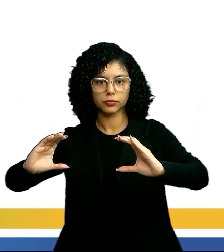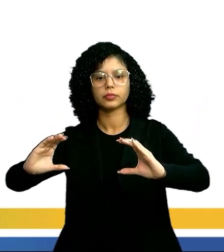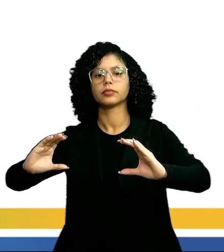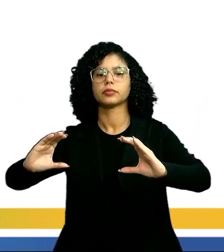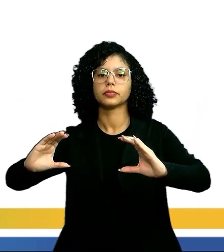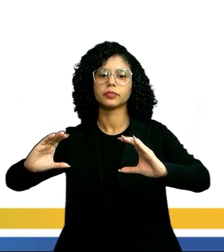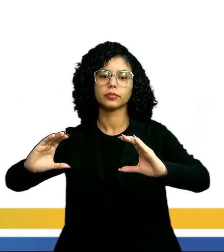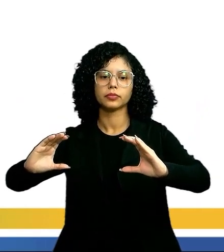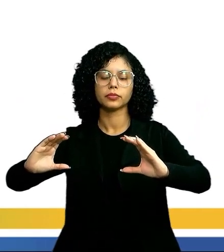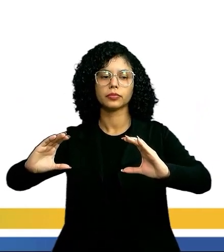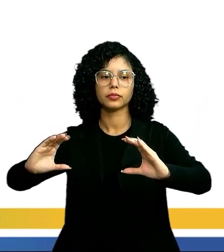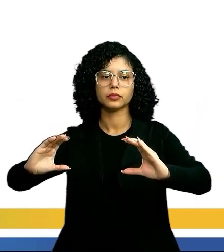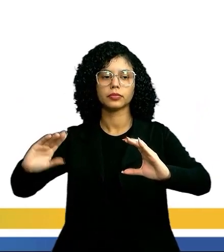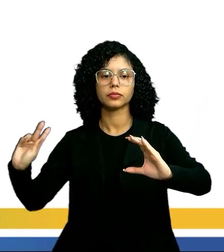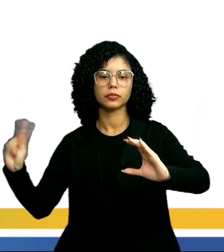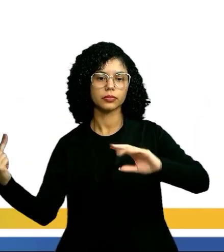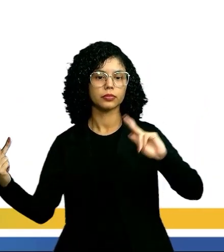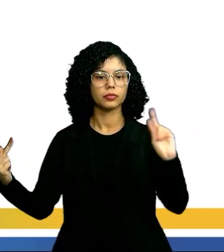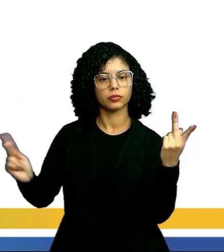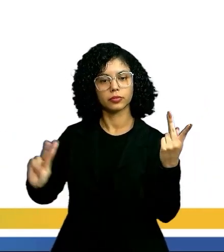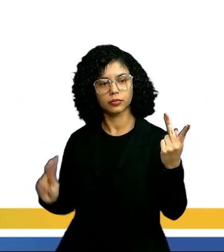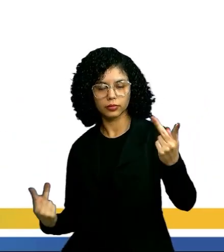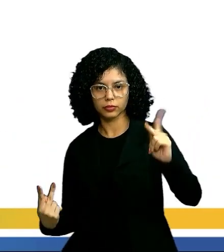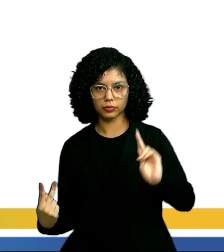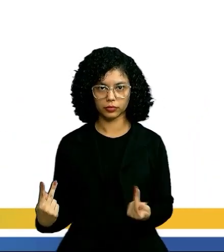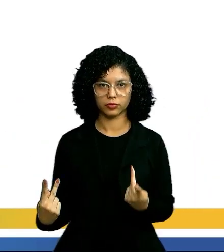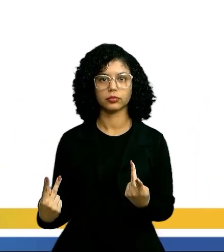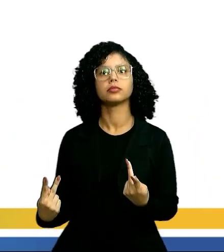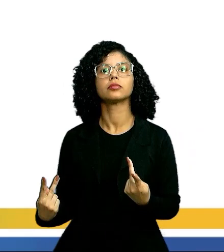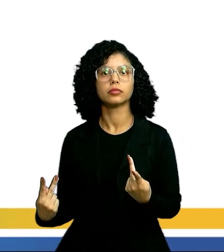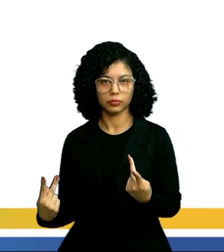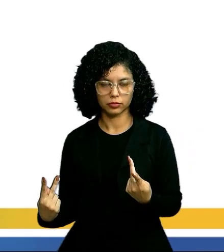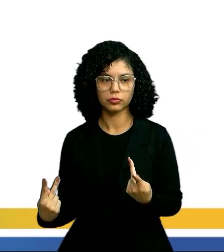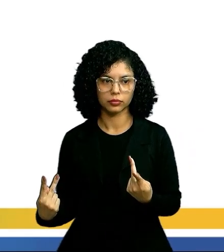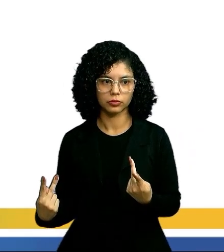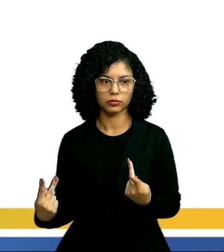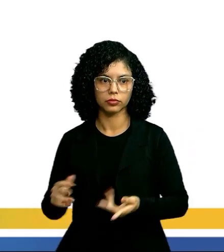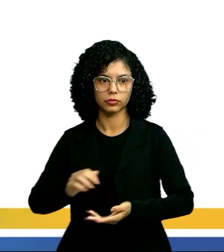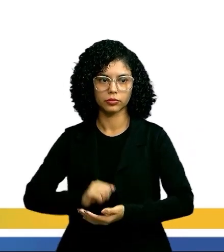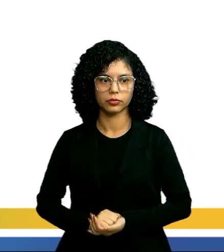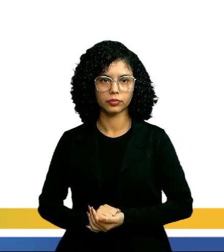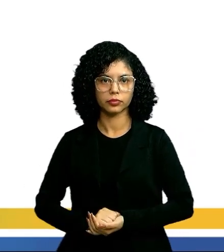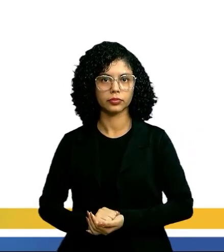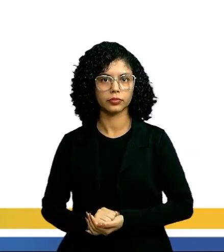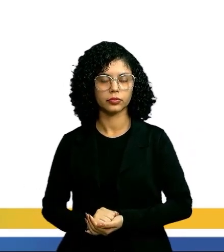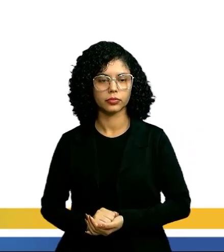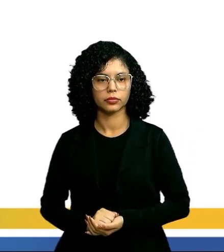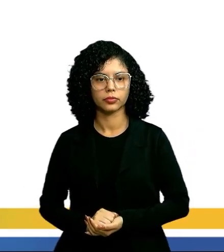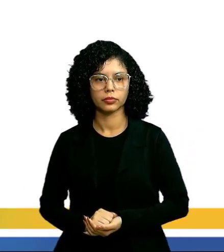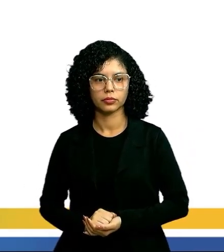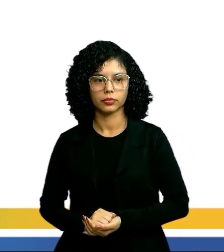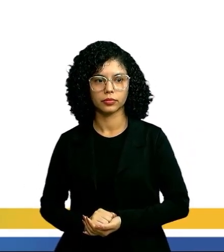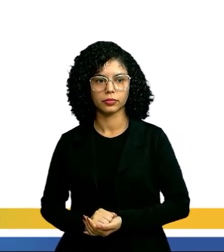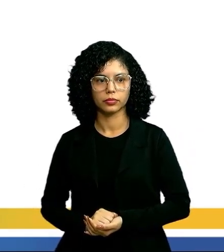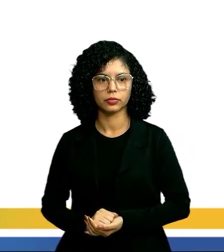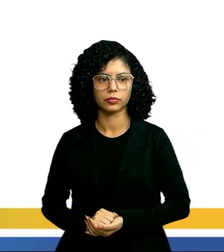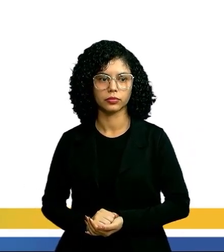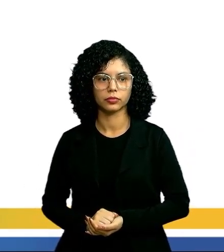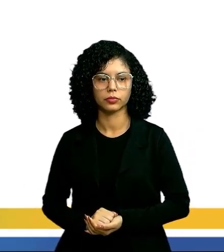carbono, e cada átomo de carbono você tem 3 átomos de hidrogênio. É isso que está representado